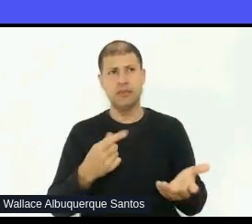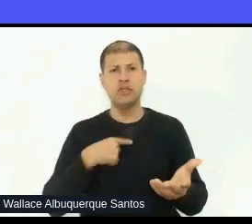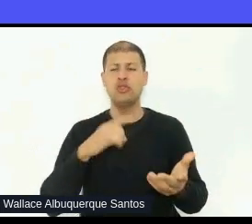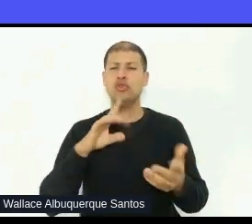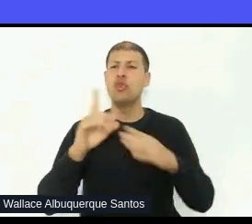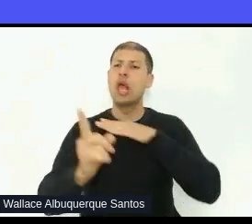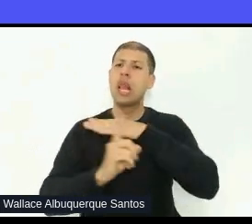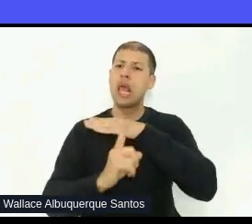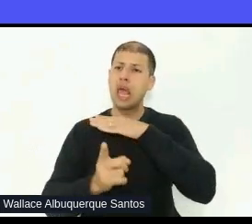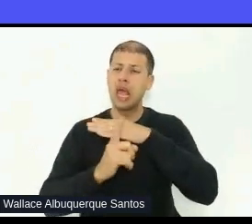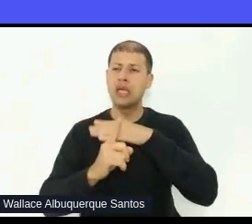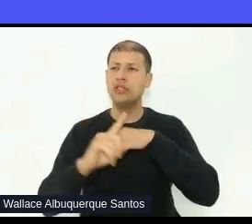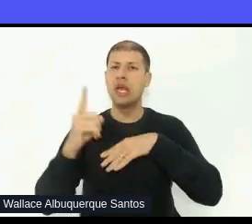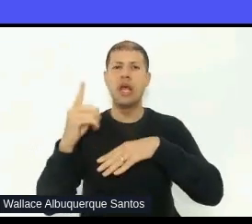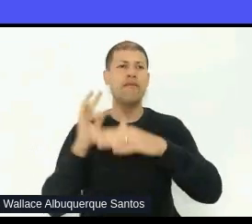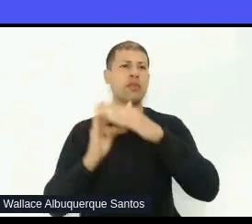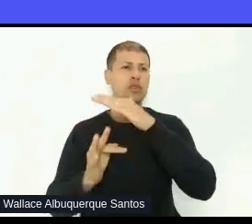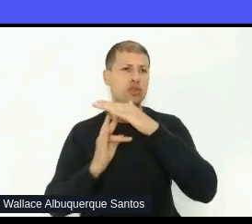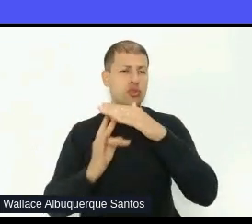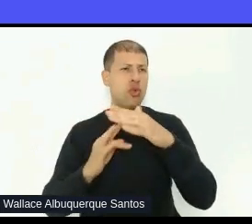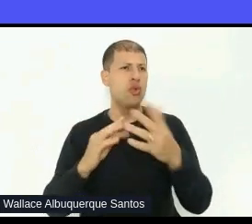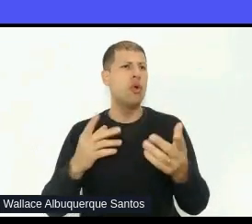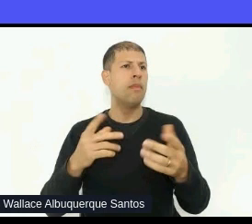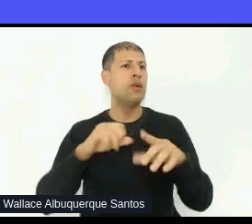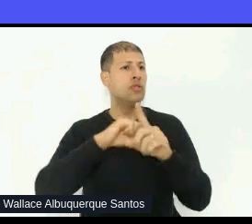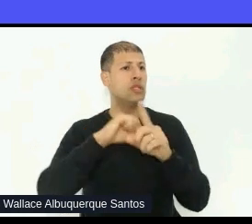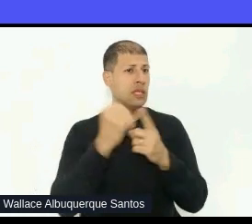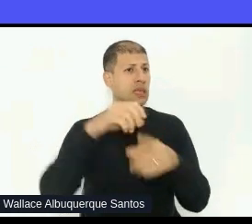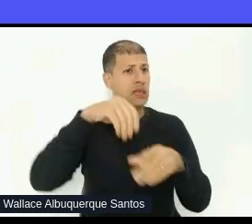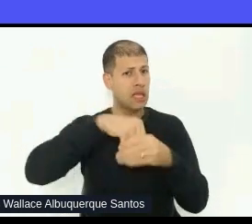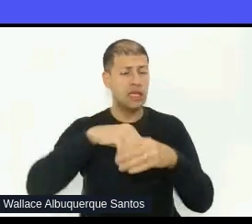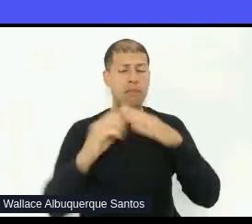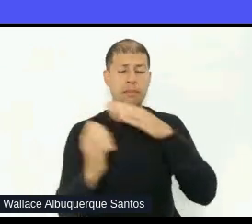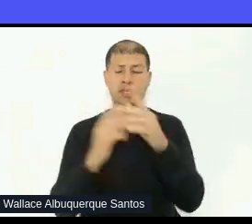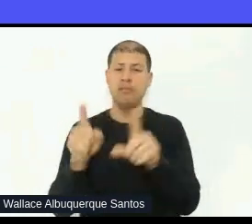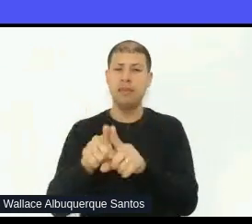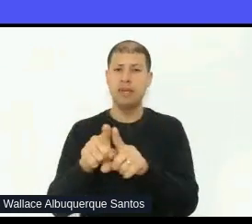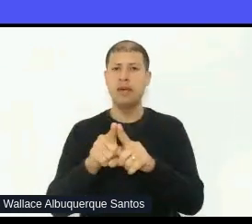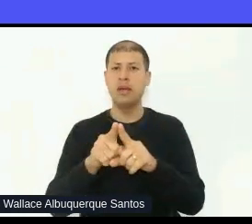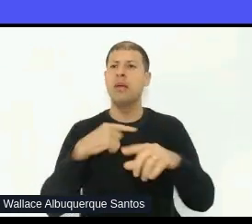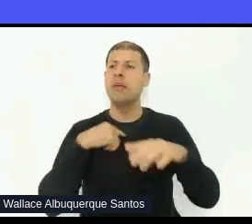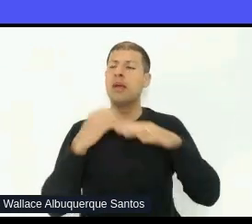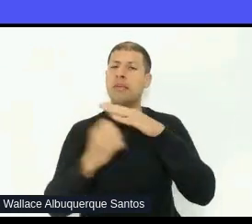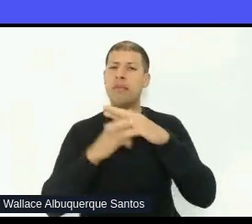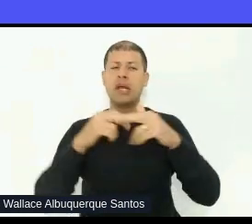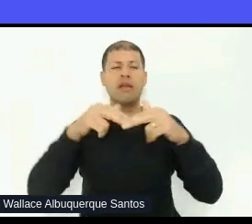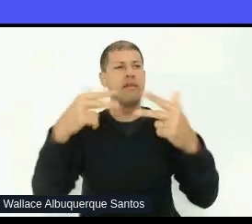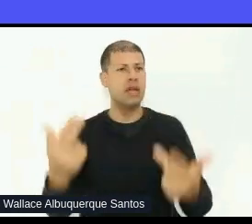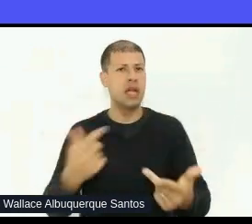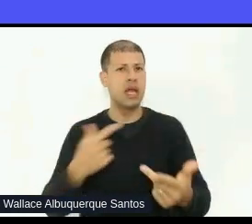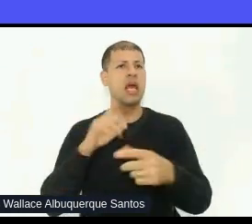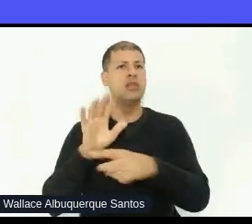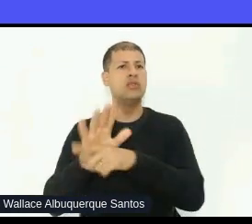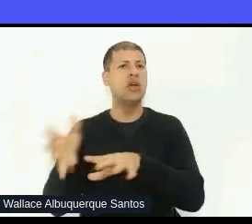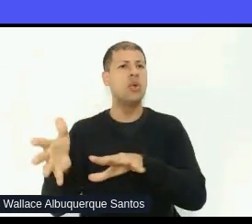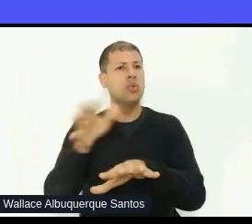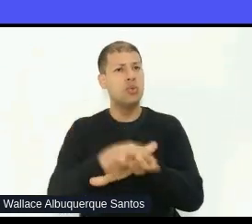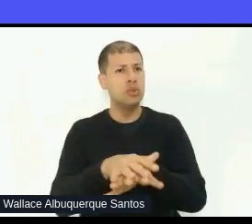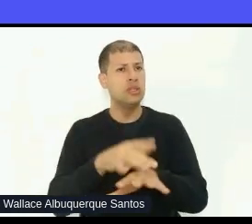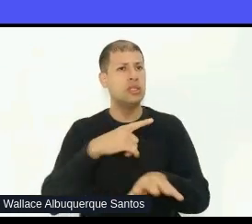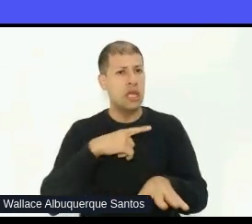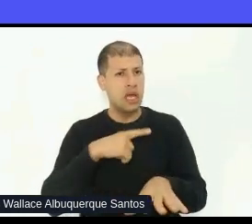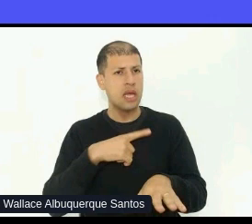aos seus parceiros e à sociedade, mas também dentro da própria empresa. Então, quanto que a minha empresa é diversa, quanto que ela é inclusiva, eu tenho um